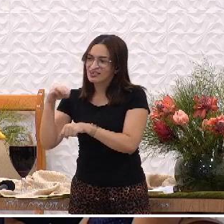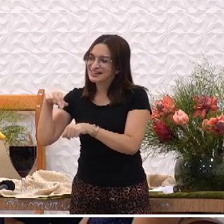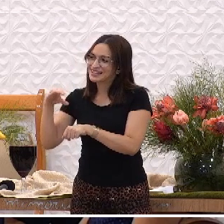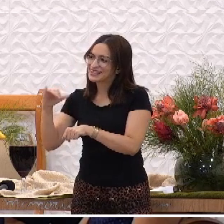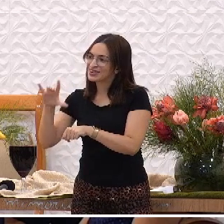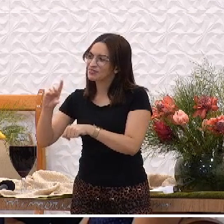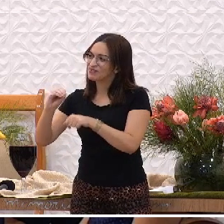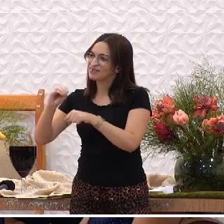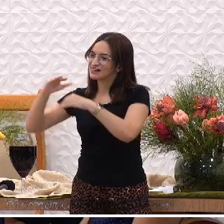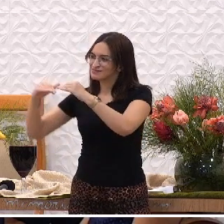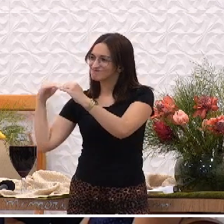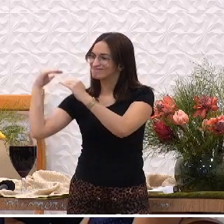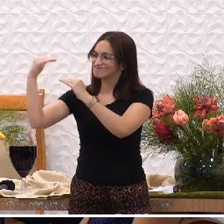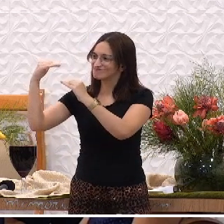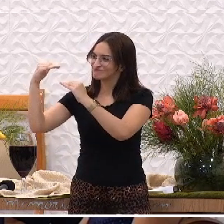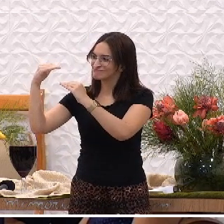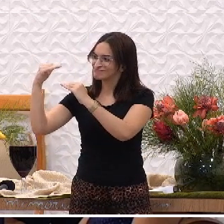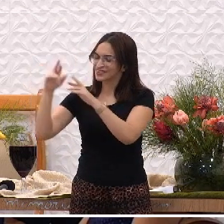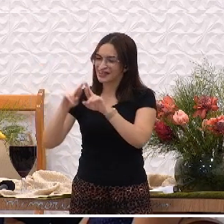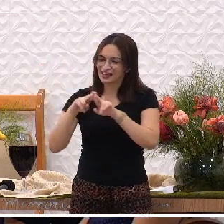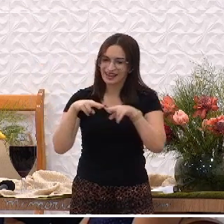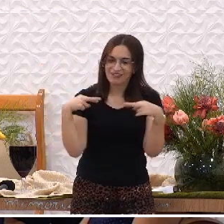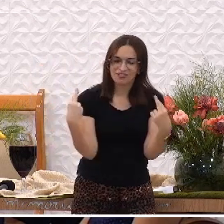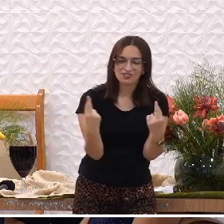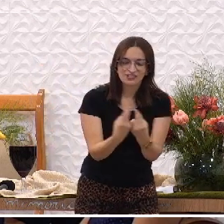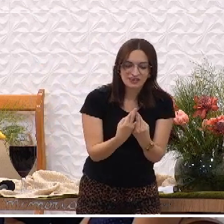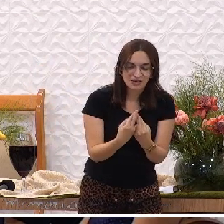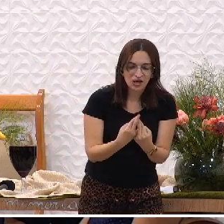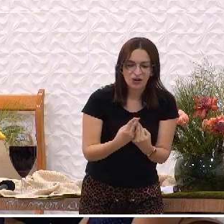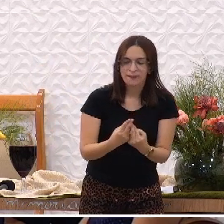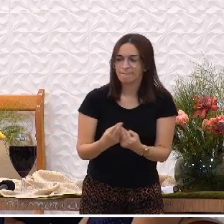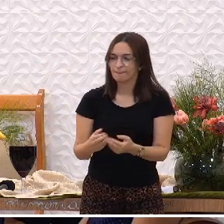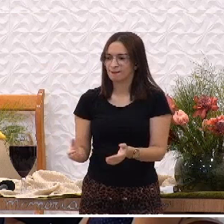igreja se reunindo em prol da união e do benefício da igreja.